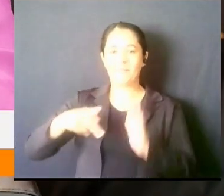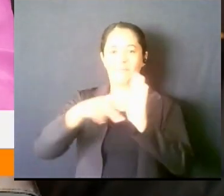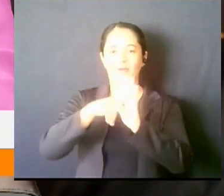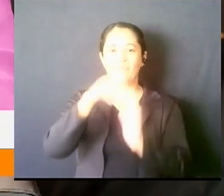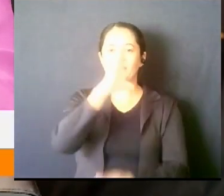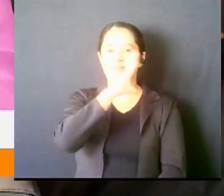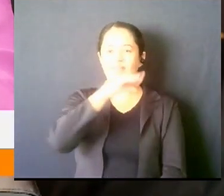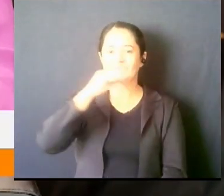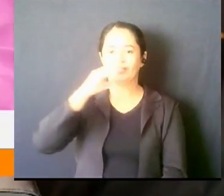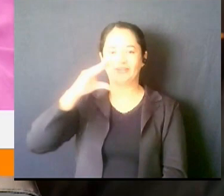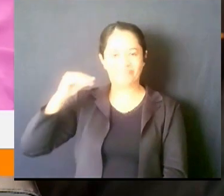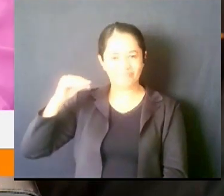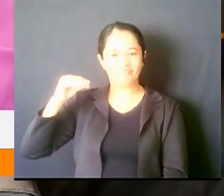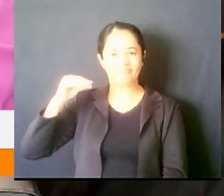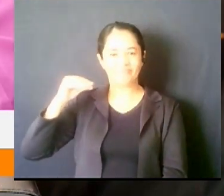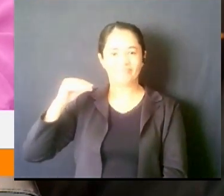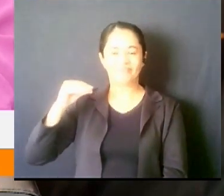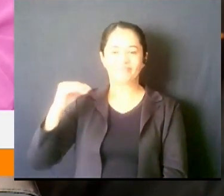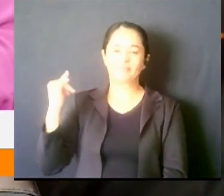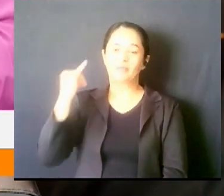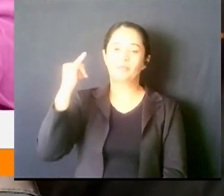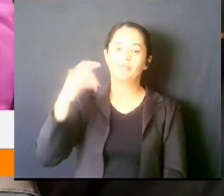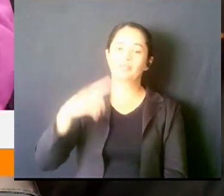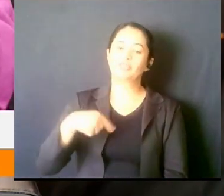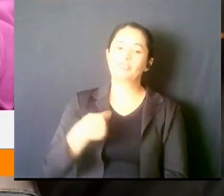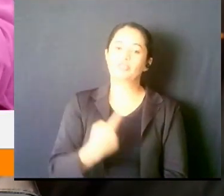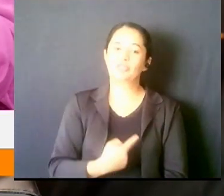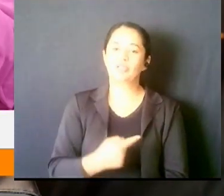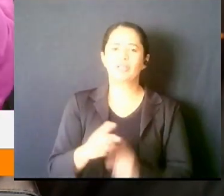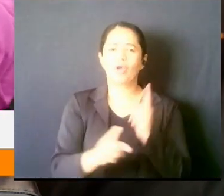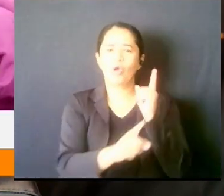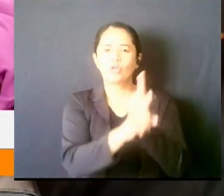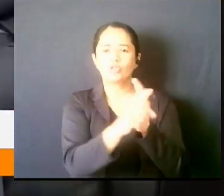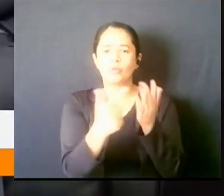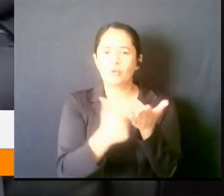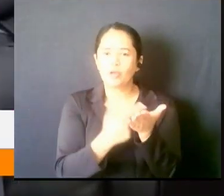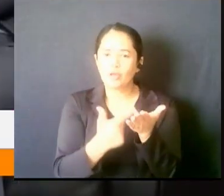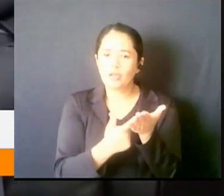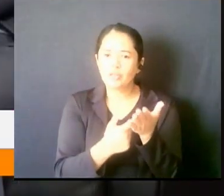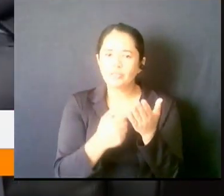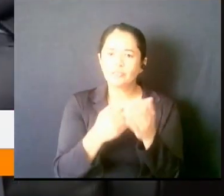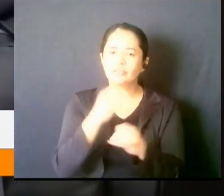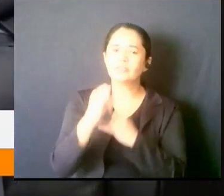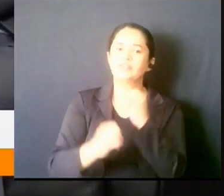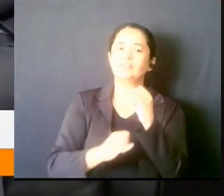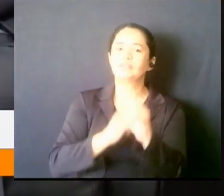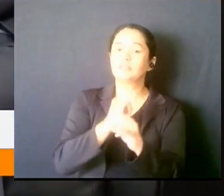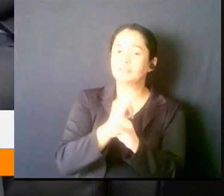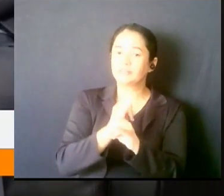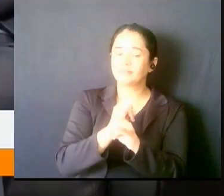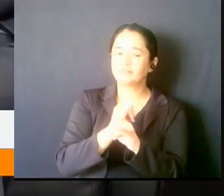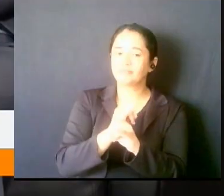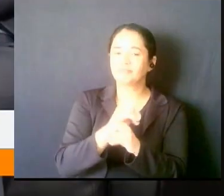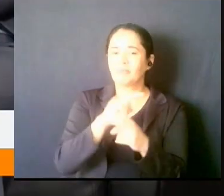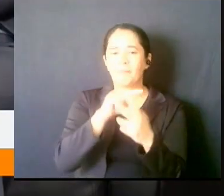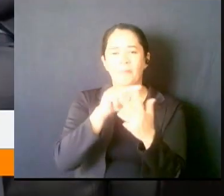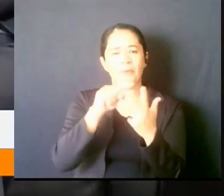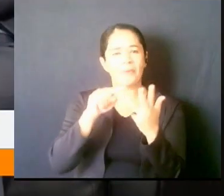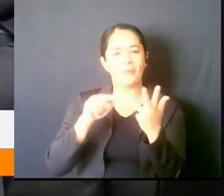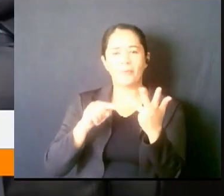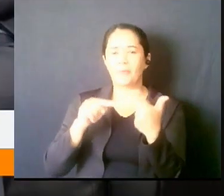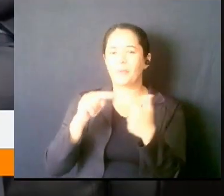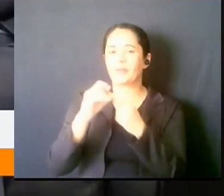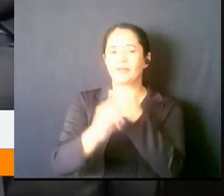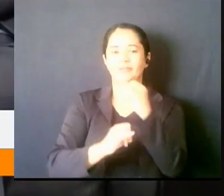aí. Muito importante. A gente consegue encontrar o livro disponível na internet? Isso na Amazon, em vários locais, é editado